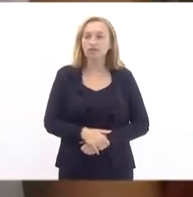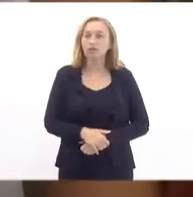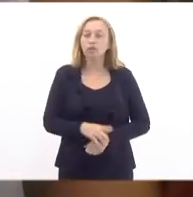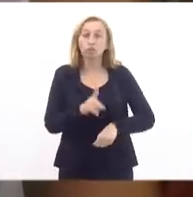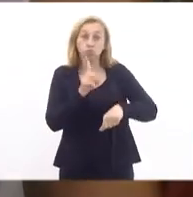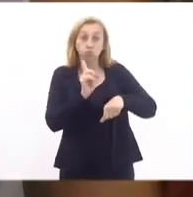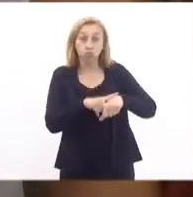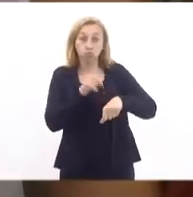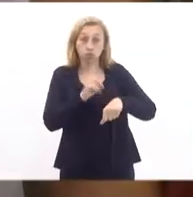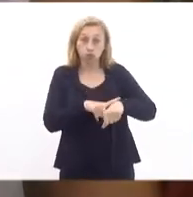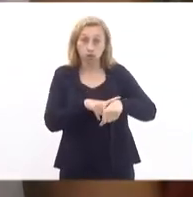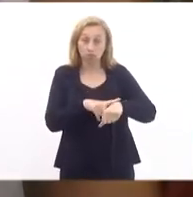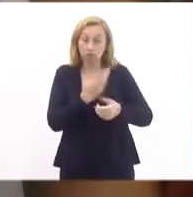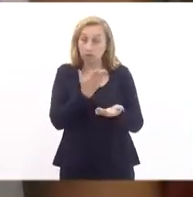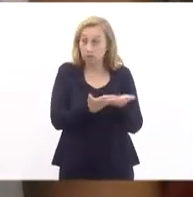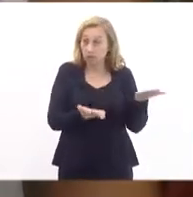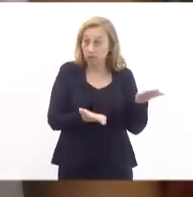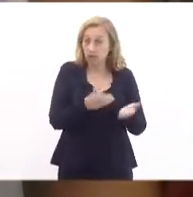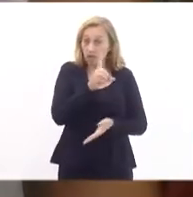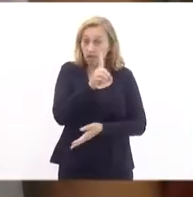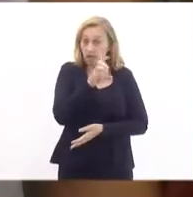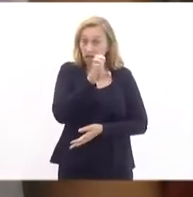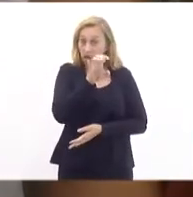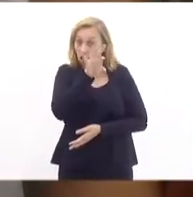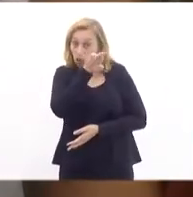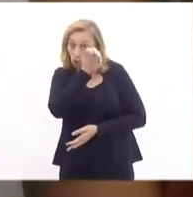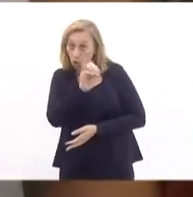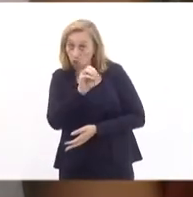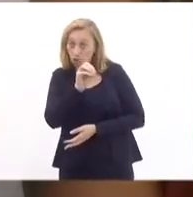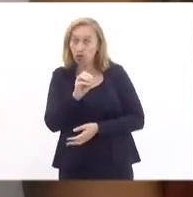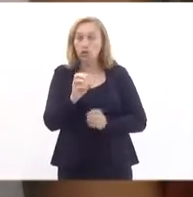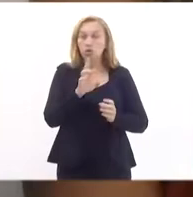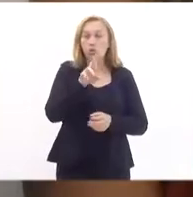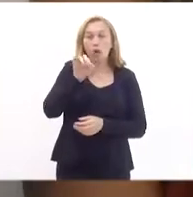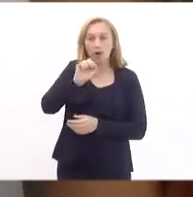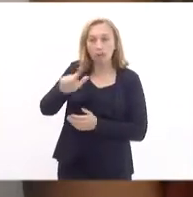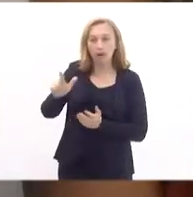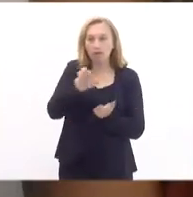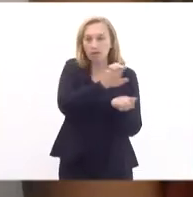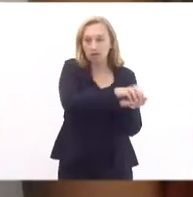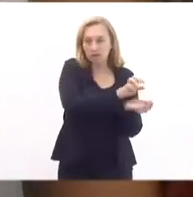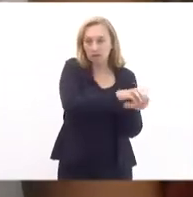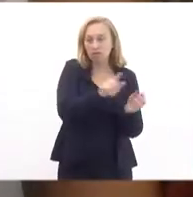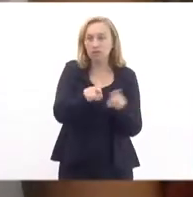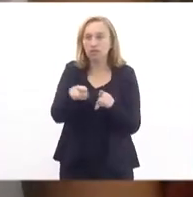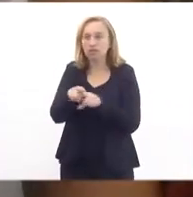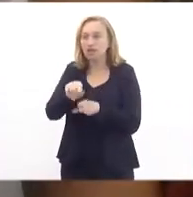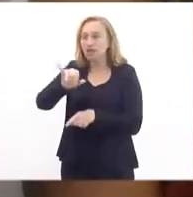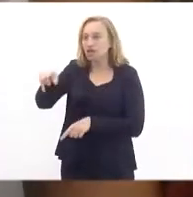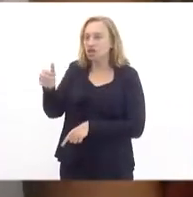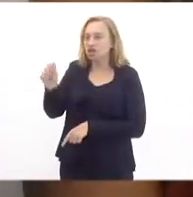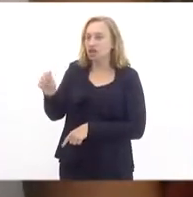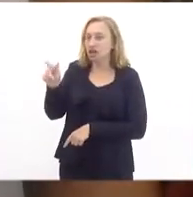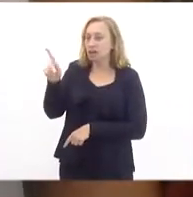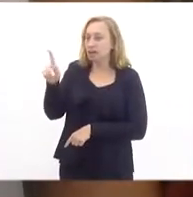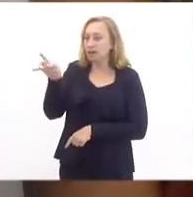tempo que se perdia em Deodoro, porque o ramal de Santa Cruz e o ramal de Japeri, eles